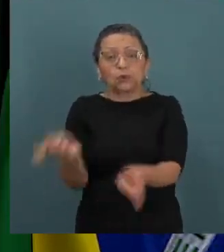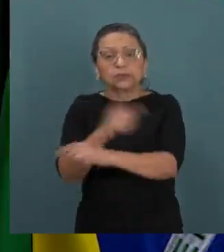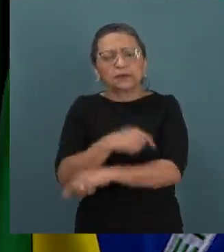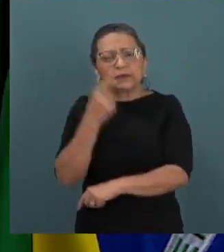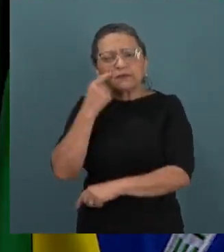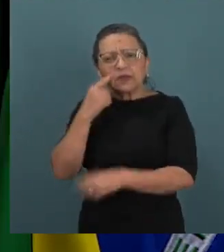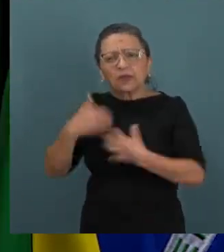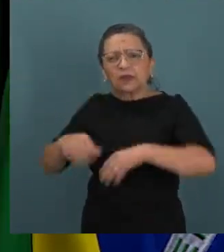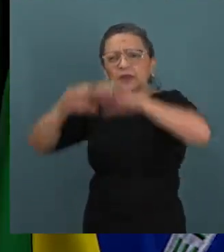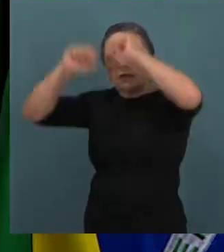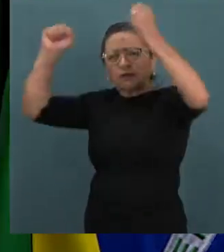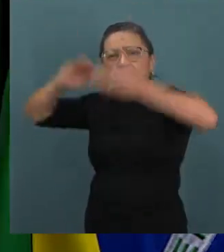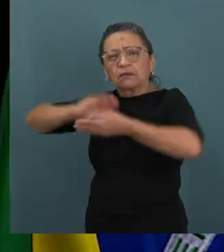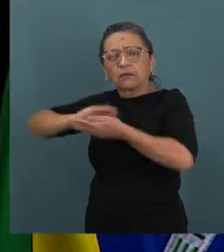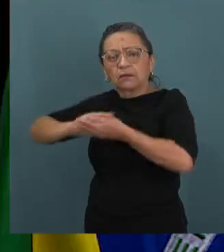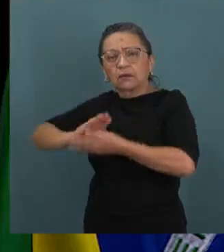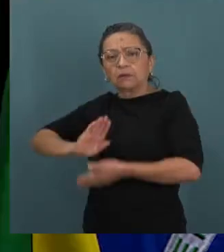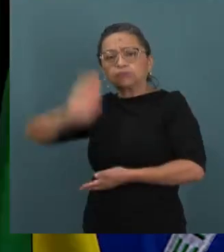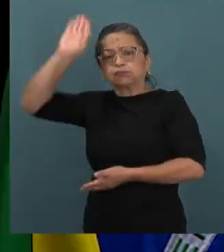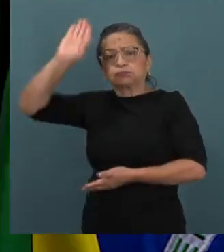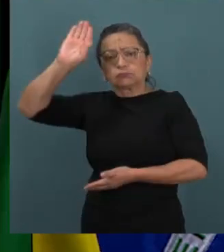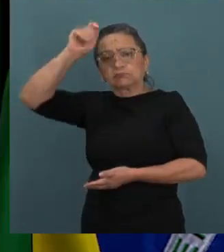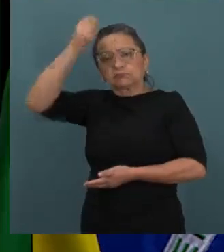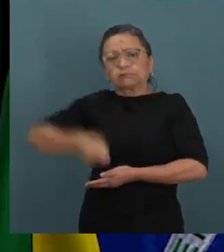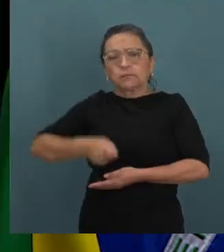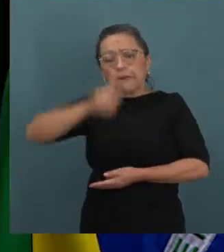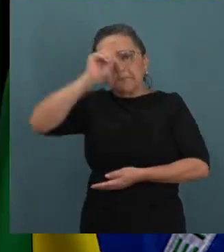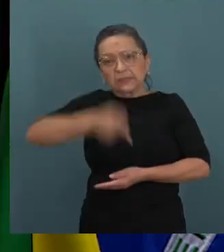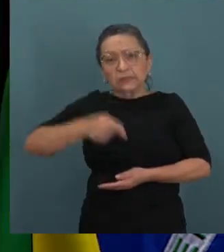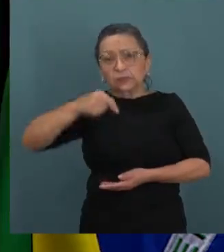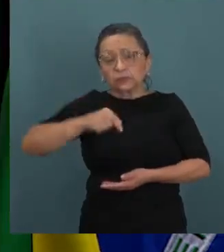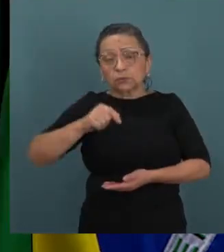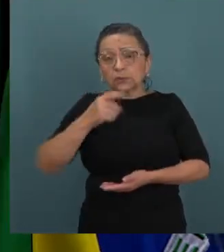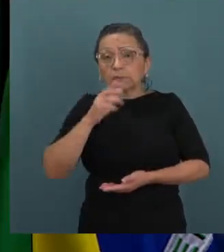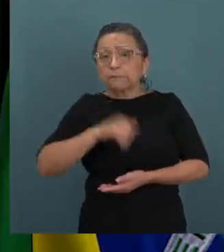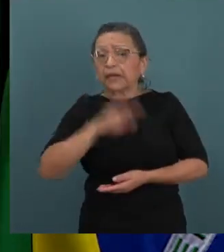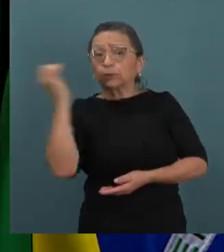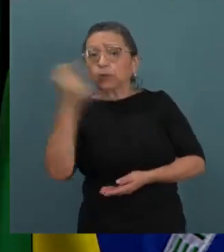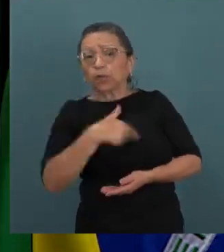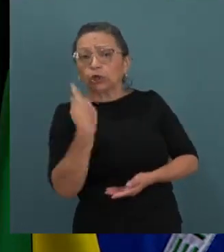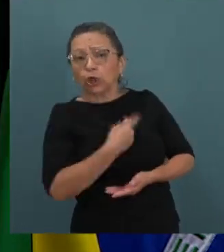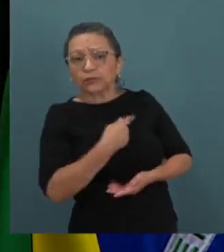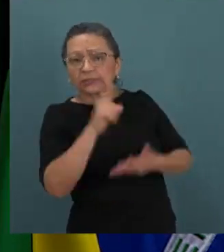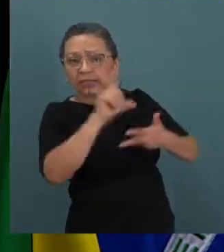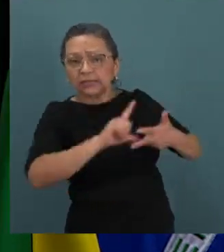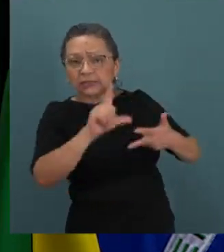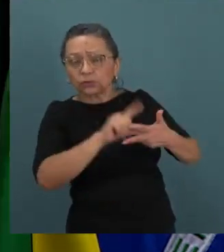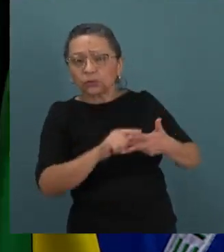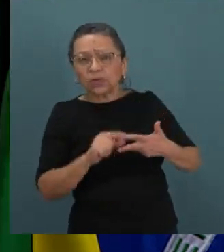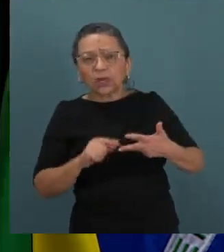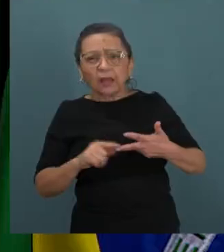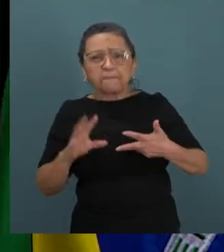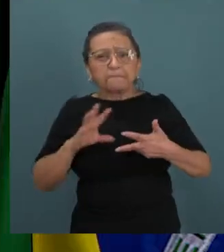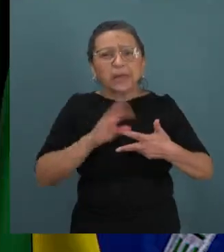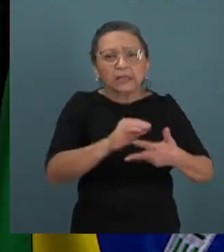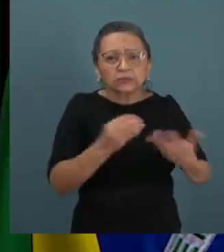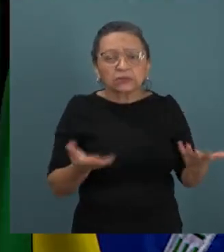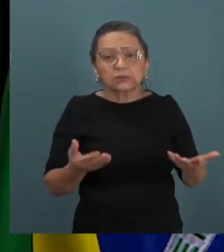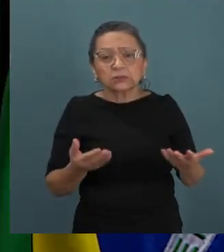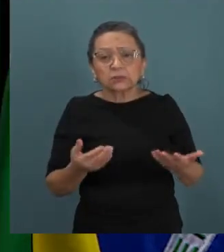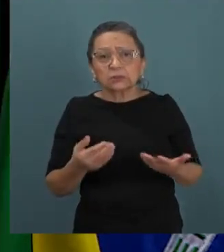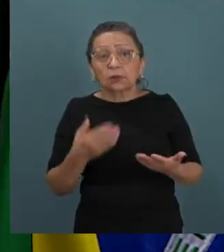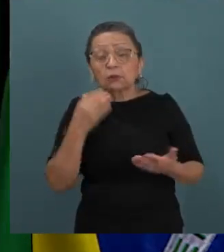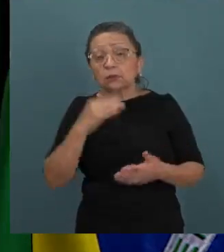Supremo Tribunal Federal legislando aqui, mais do que nós, interferindo, o